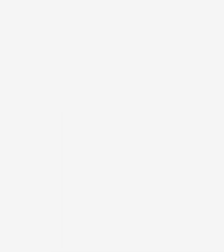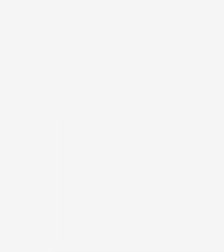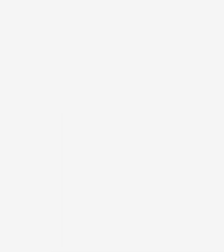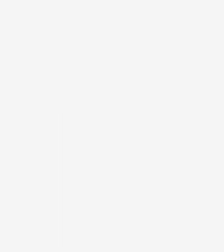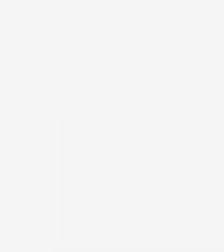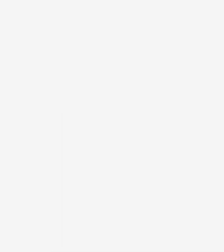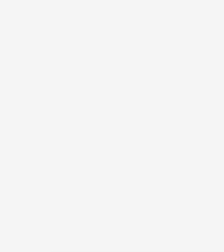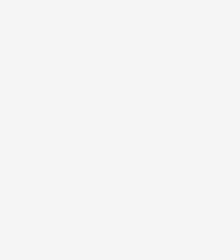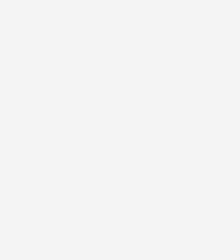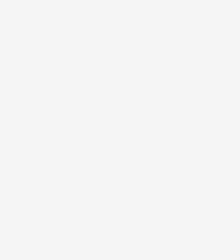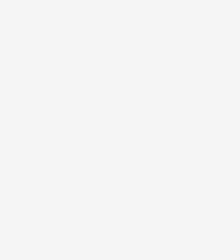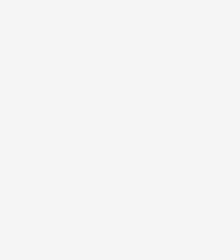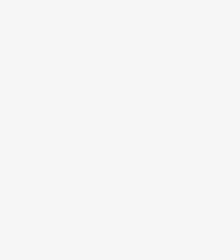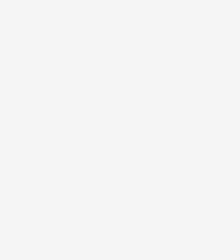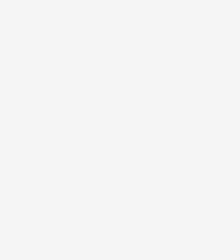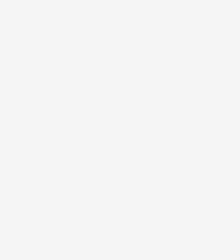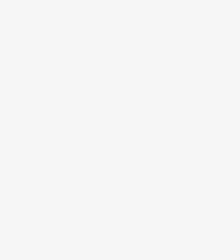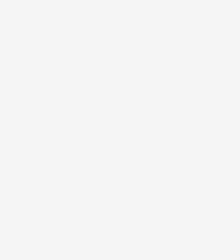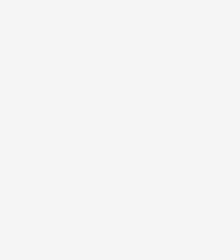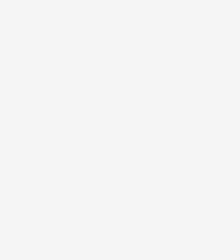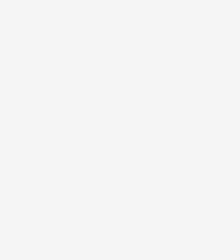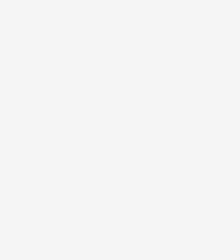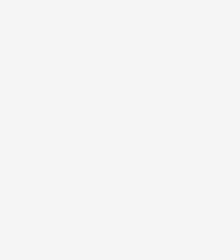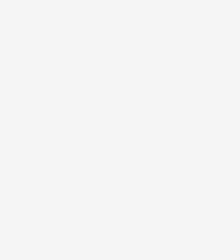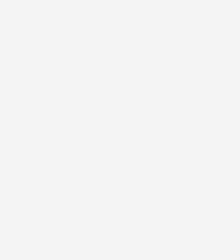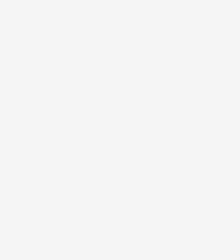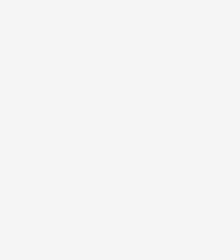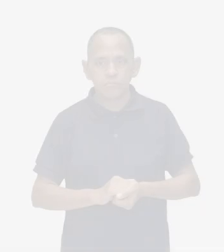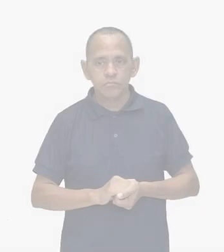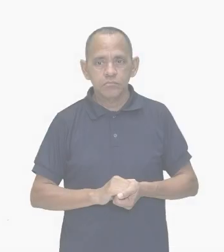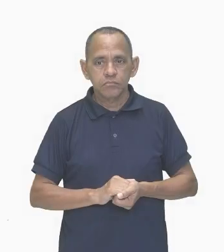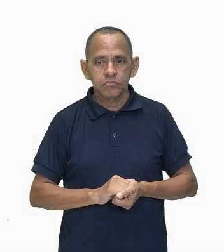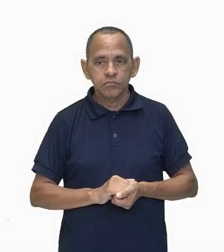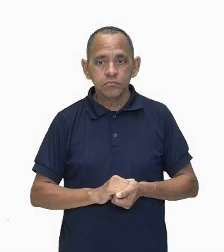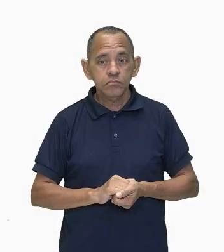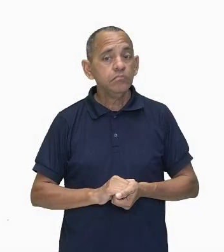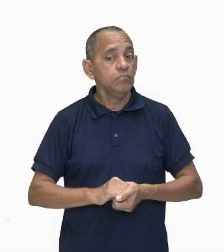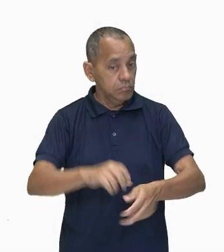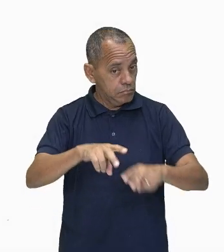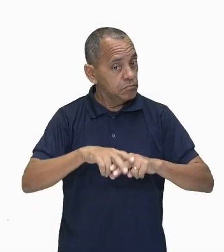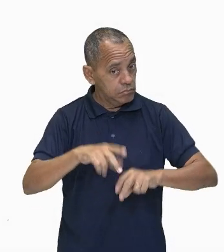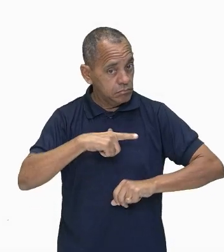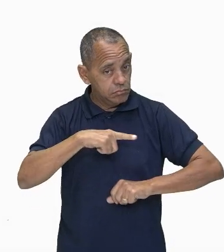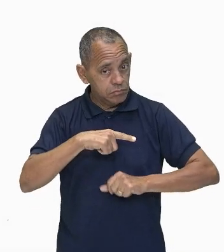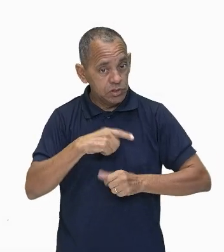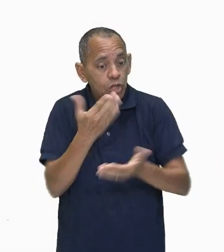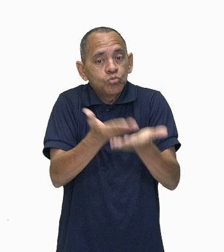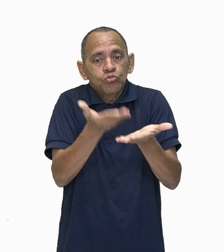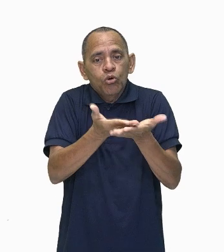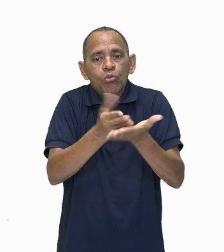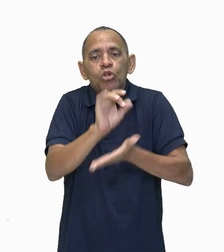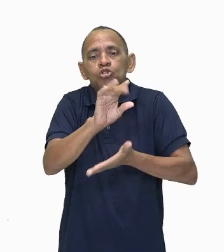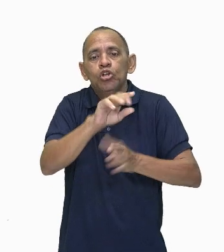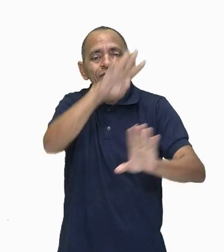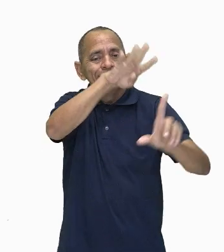sobre tabelas, tá bom? Que é um exemplo que vocês com certeza viram, né, em algum momento, de